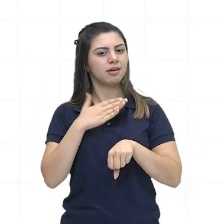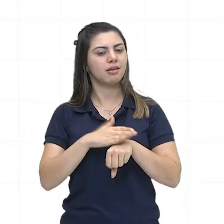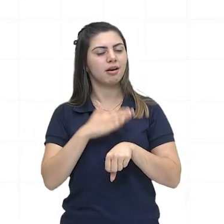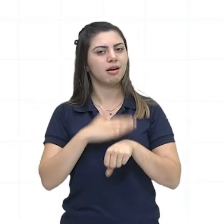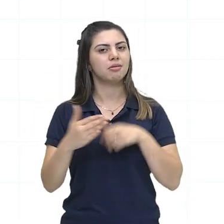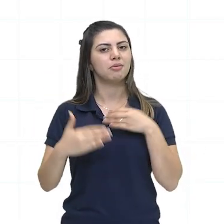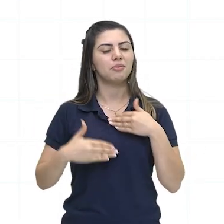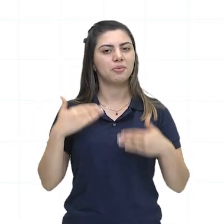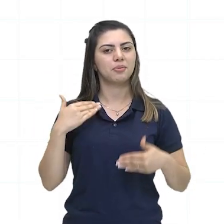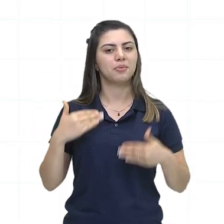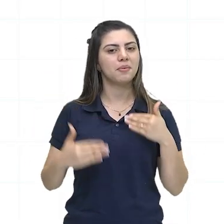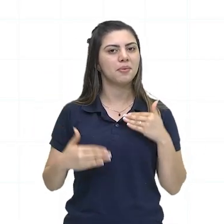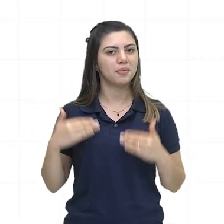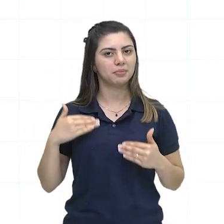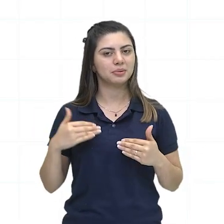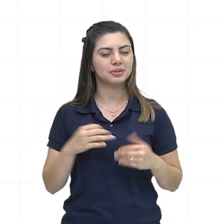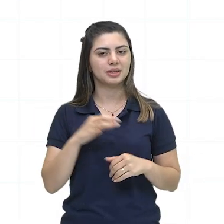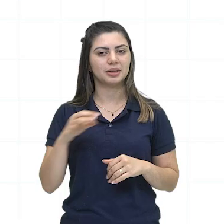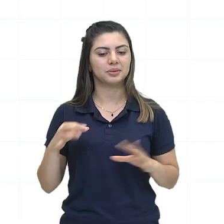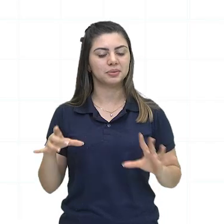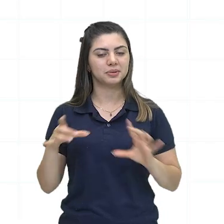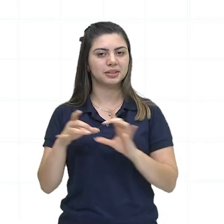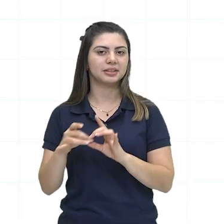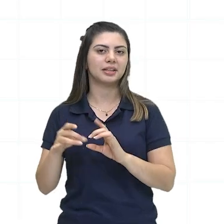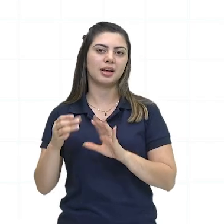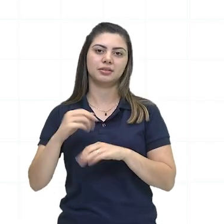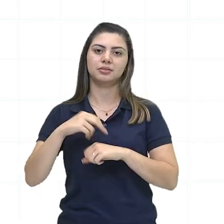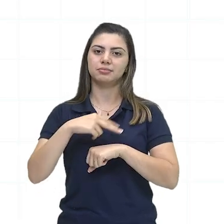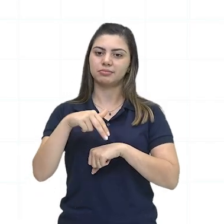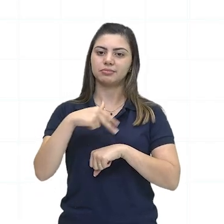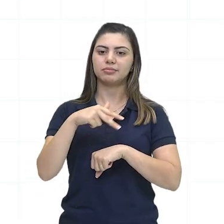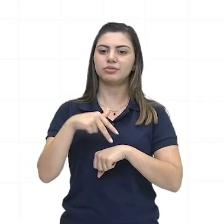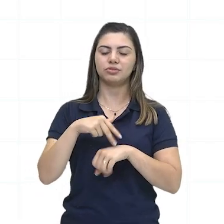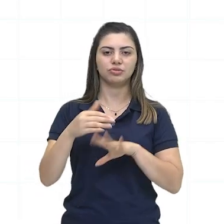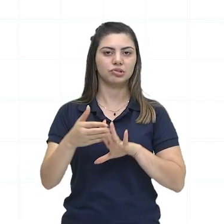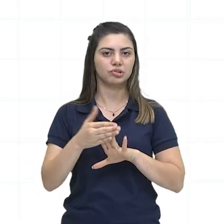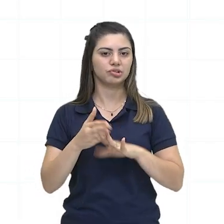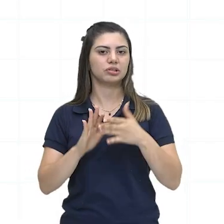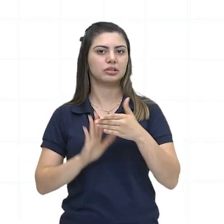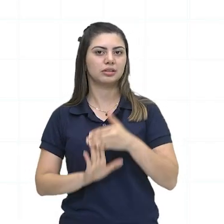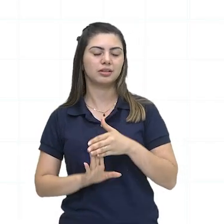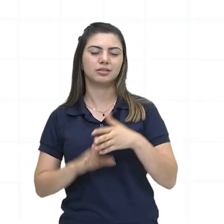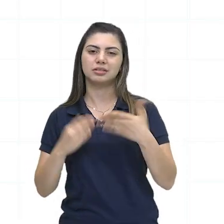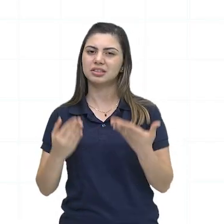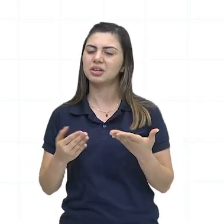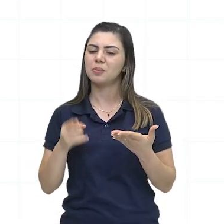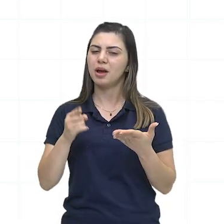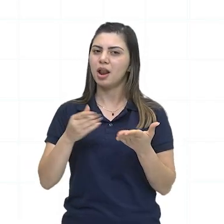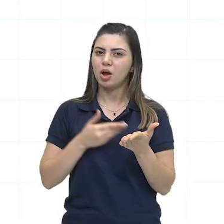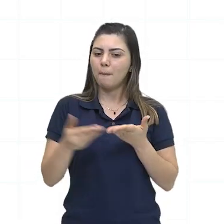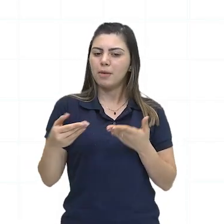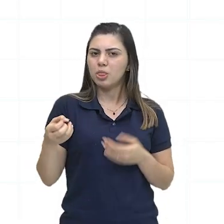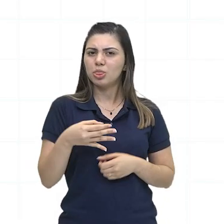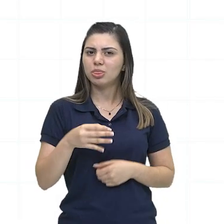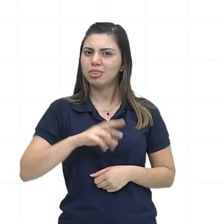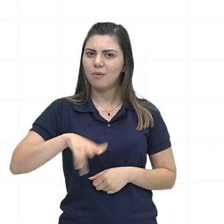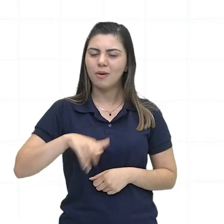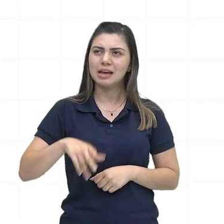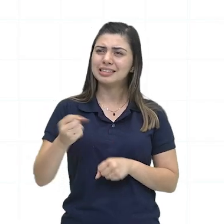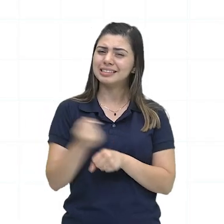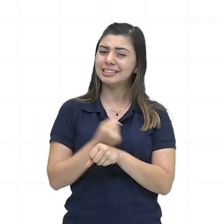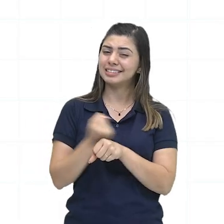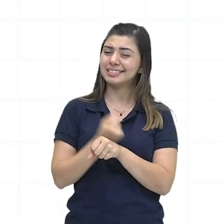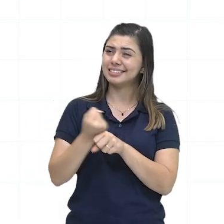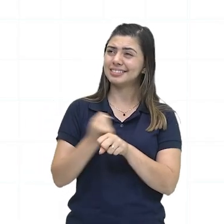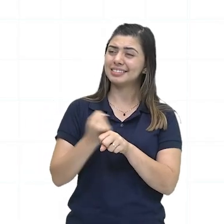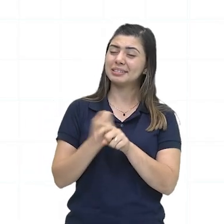estava associada à questão da ginástica. Tanto é que ela é uma prática muito antiga, que remonta aí aos